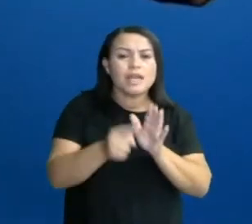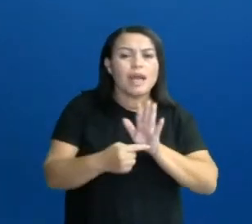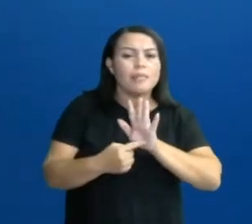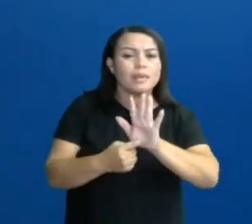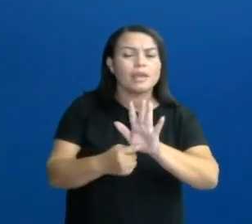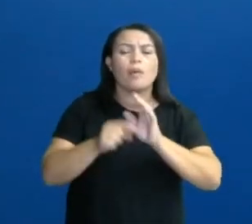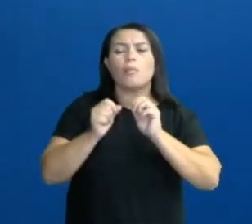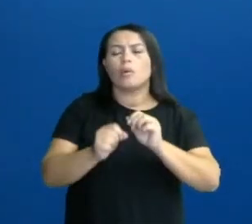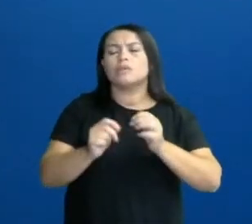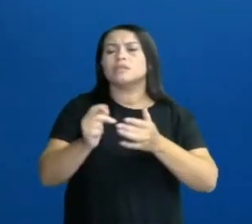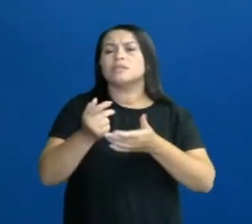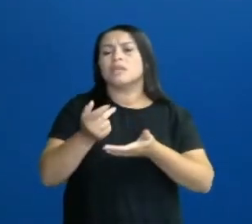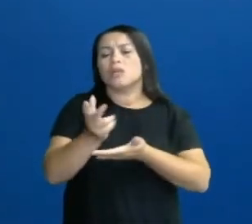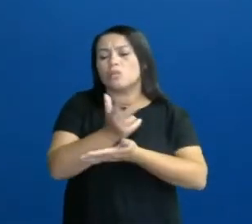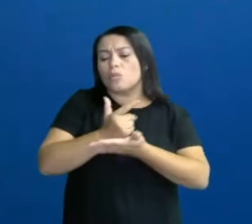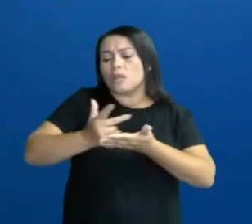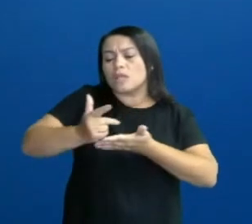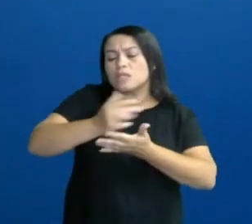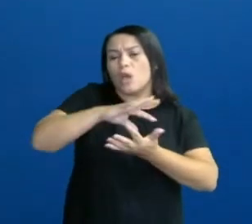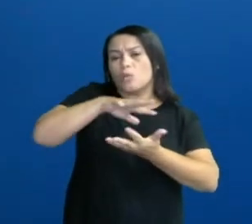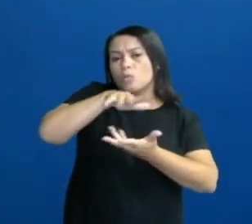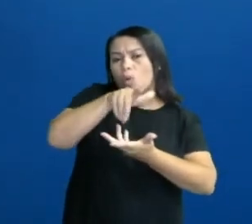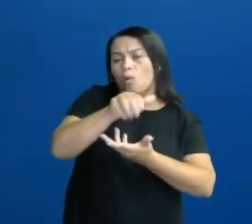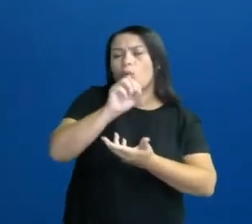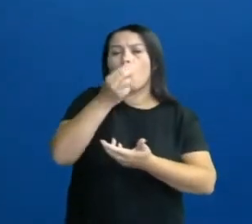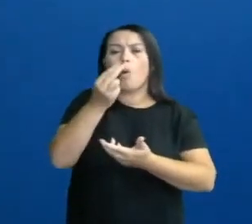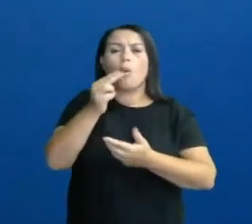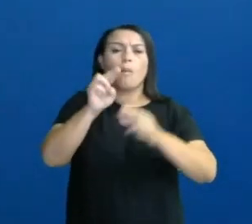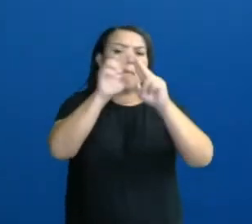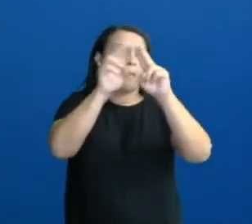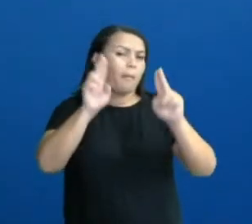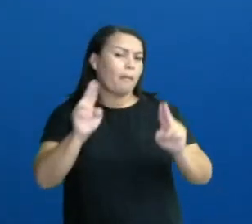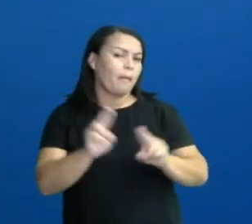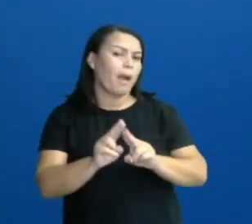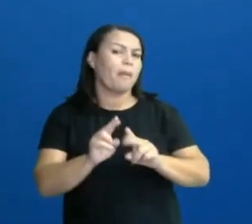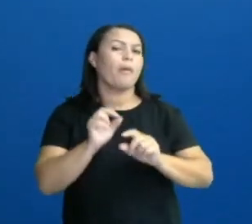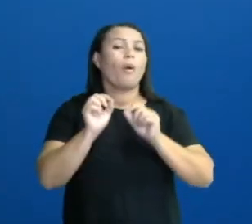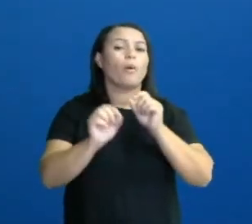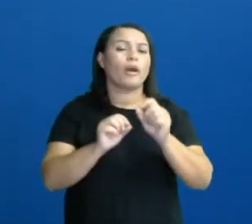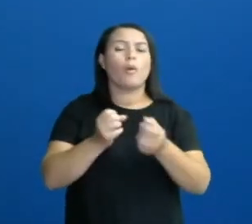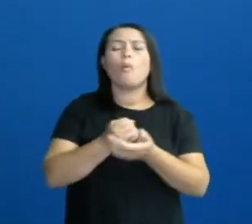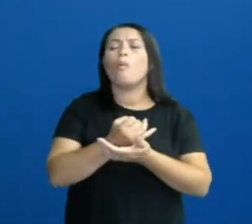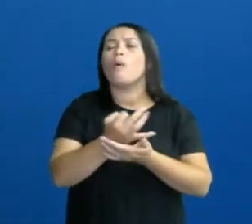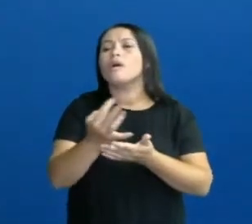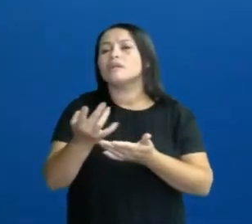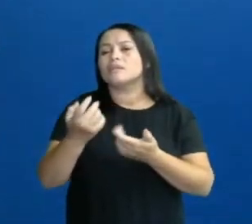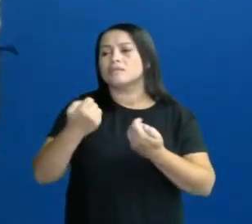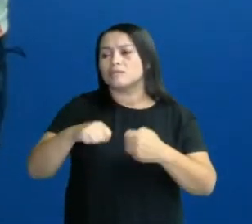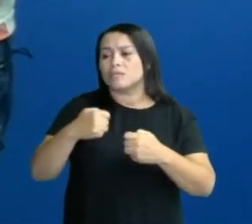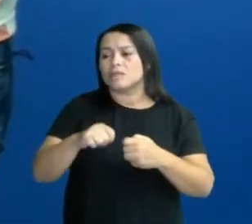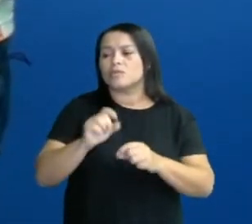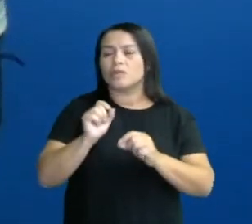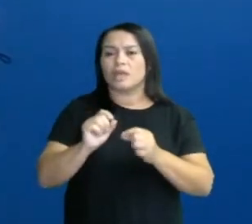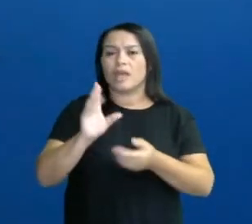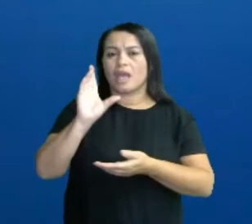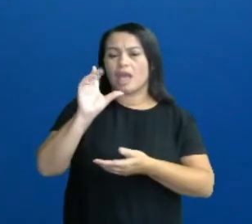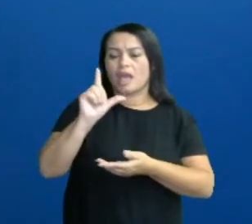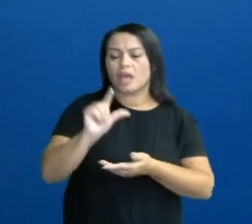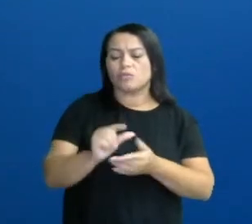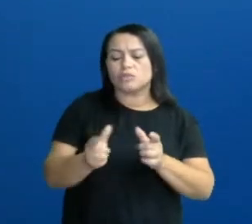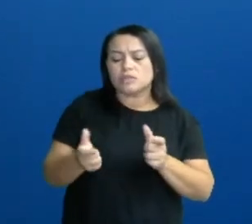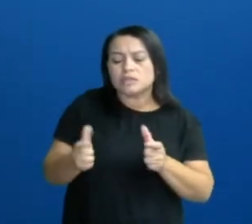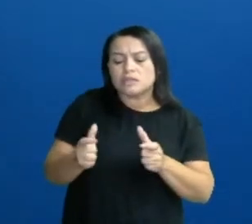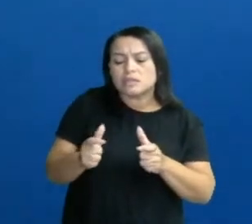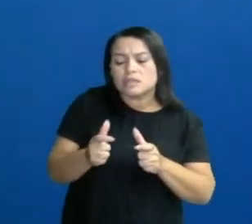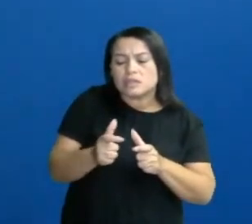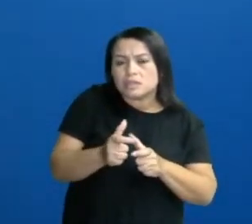seja através de um globo, seja através de um mapa, mas como a gente está tratando de mapa especificamente, então quantas vezes foi necessário reduzir o objeto para